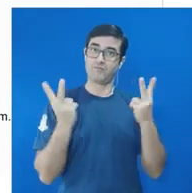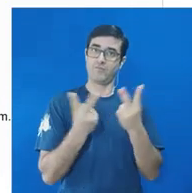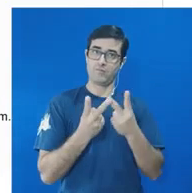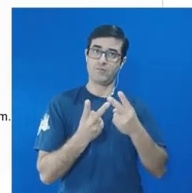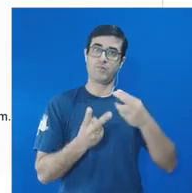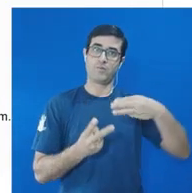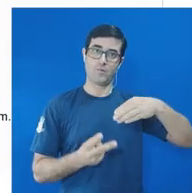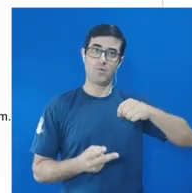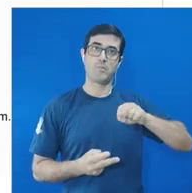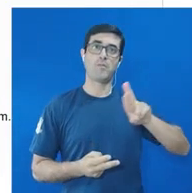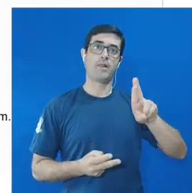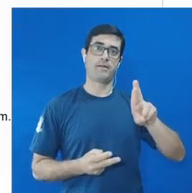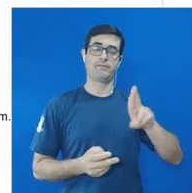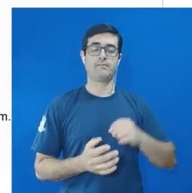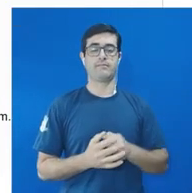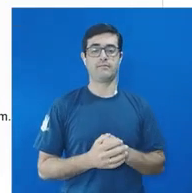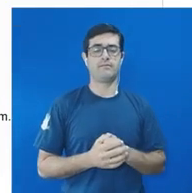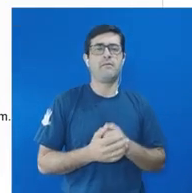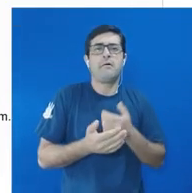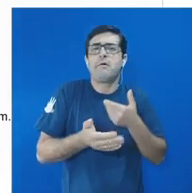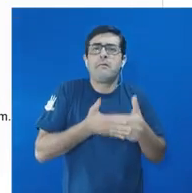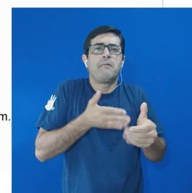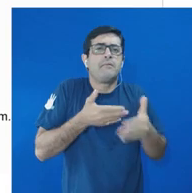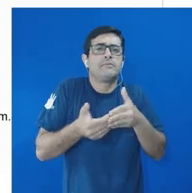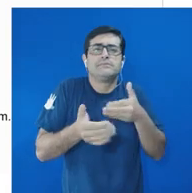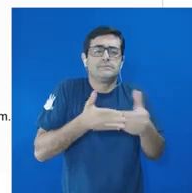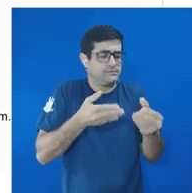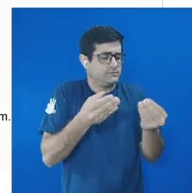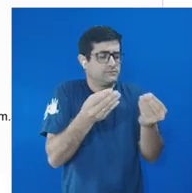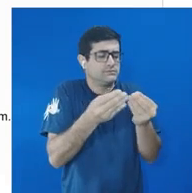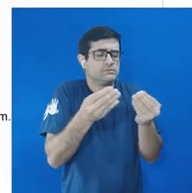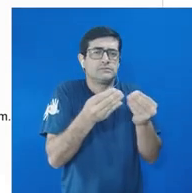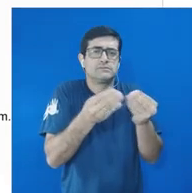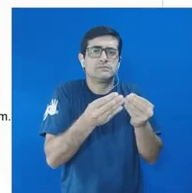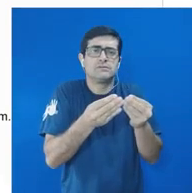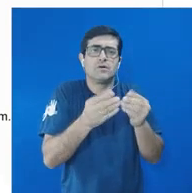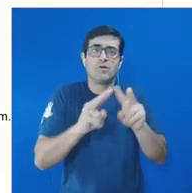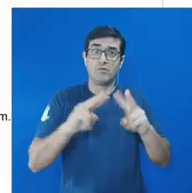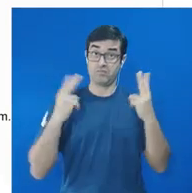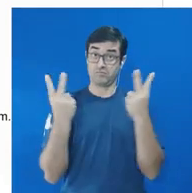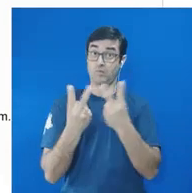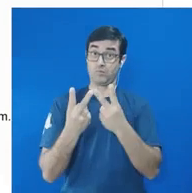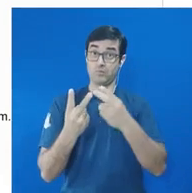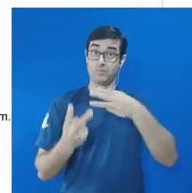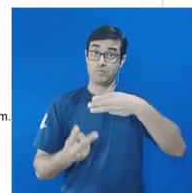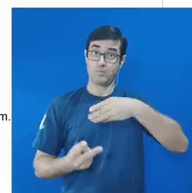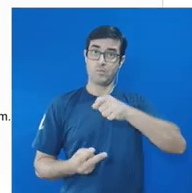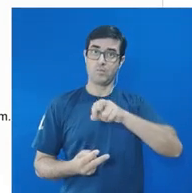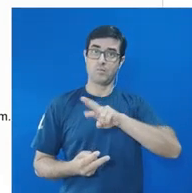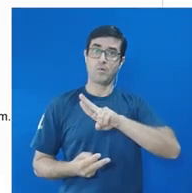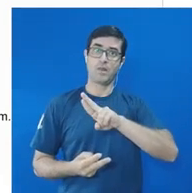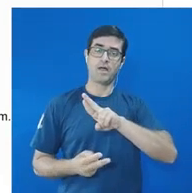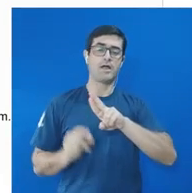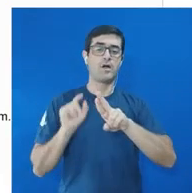Independente da molécula, o volume molar de um gás é quase que fixo.